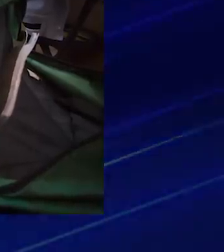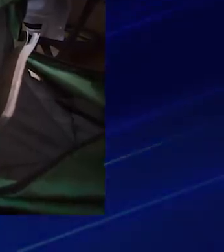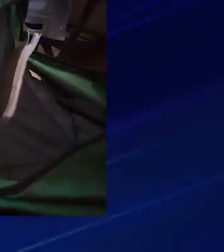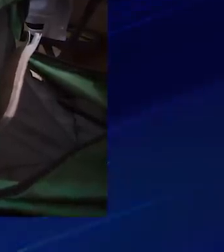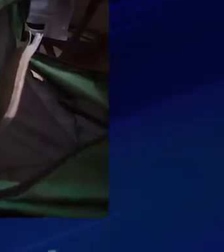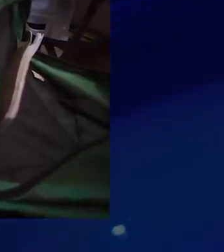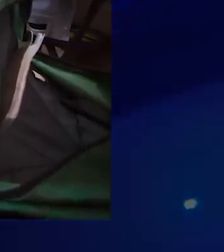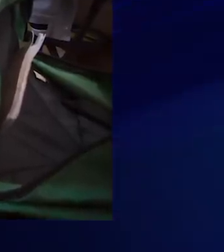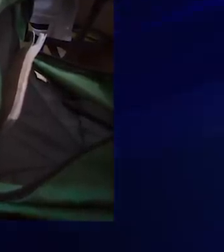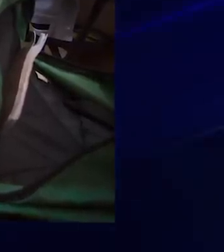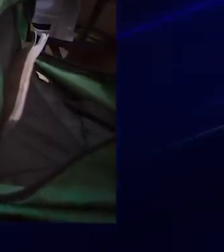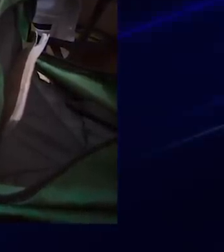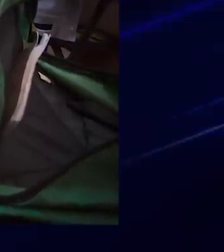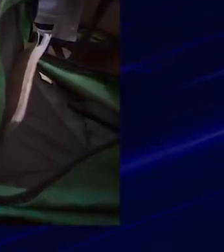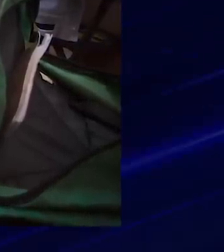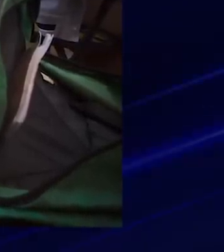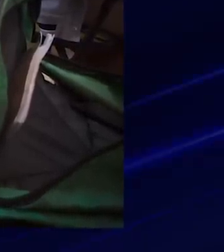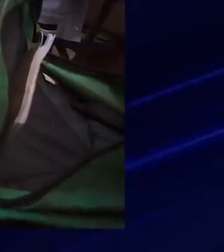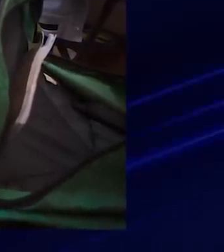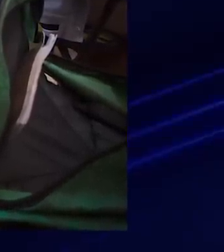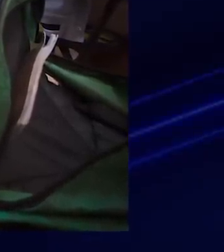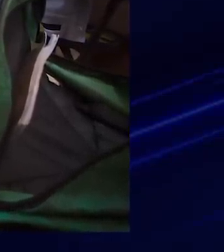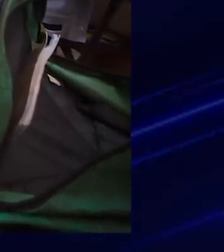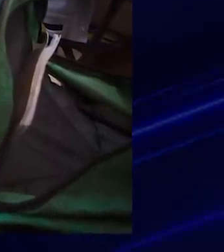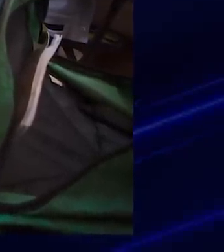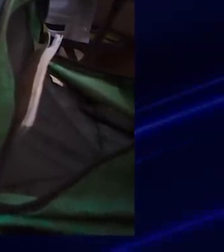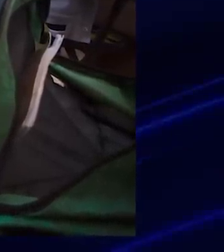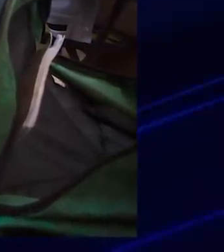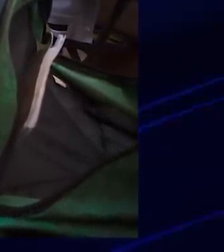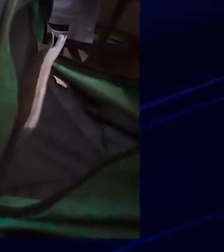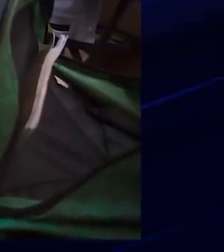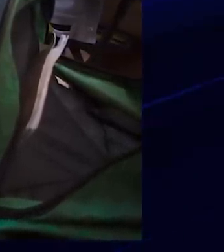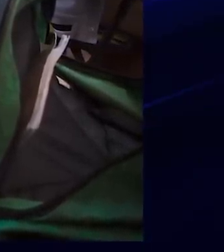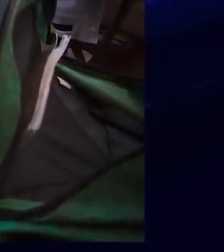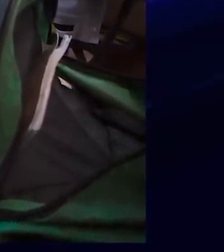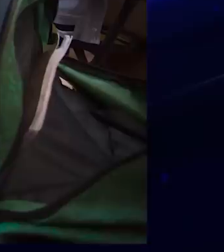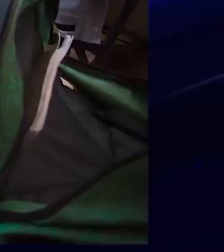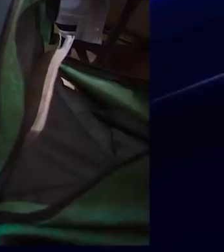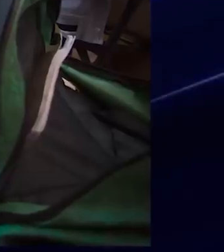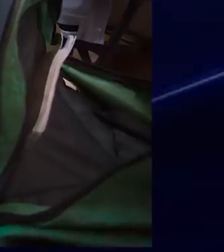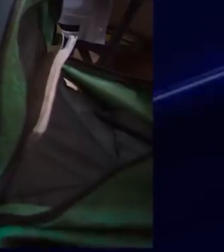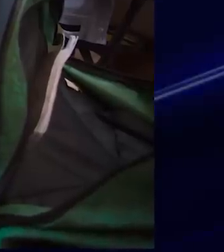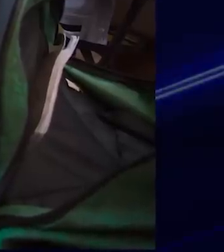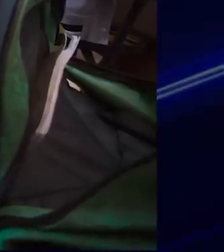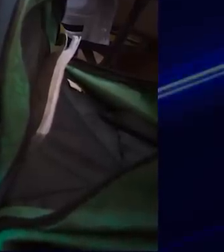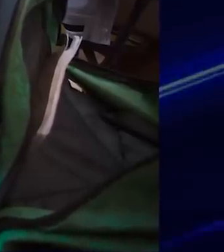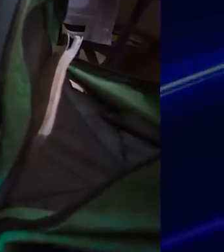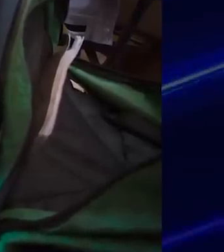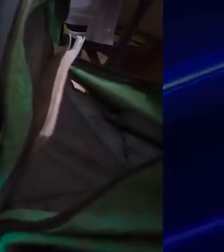Desde 2017, as escolas públicas e privadas brasileiras contam com um currículo